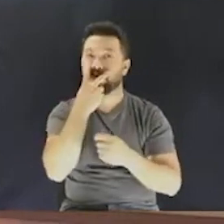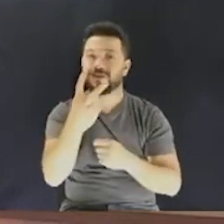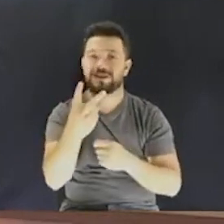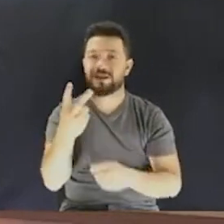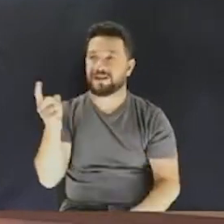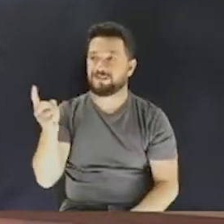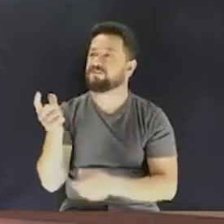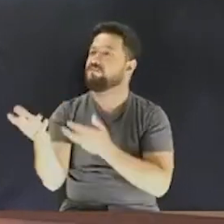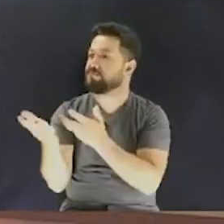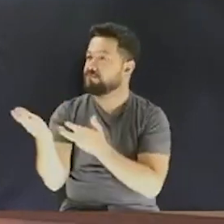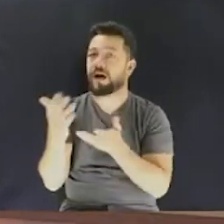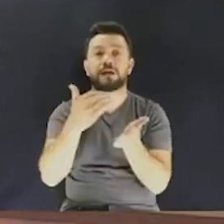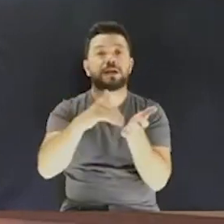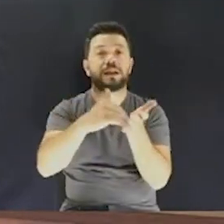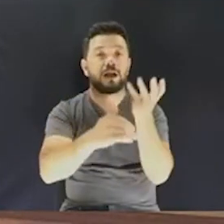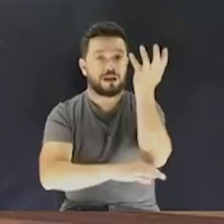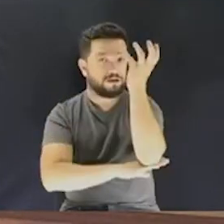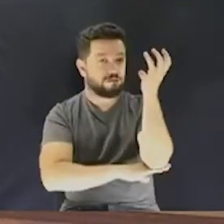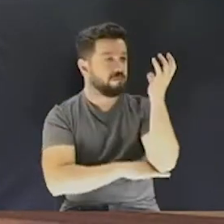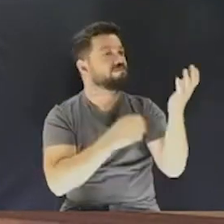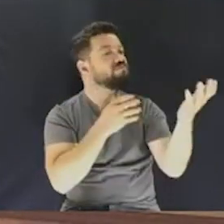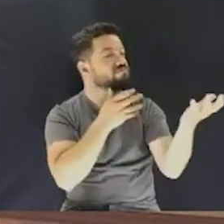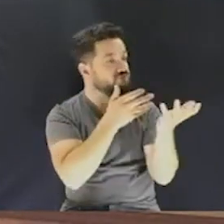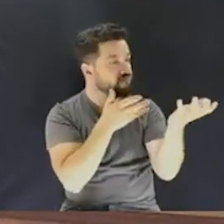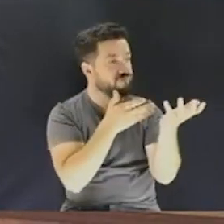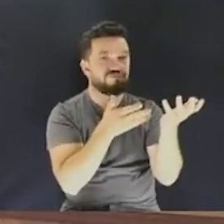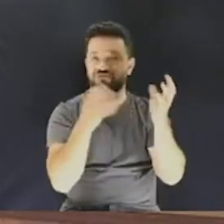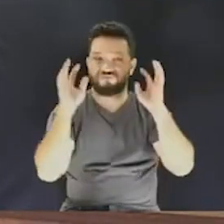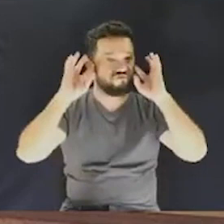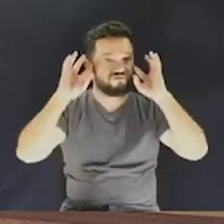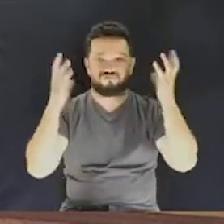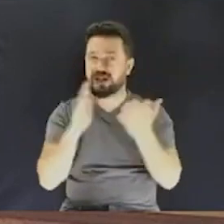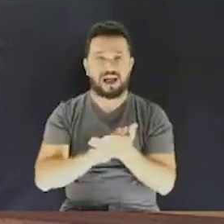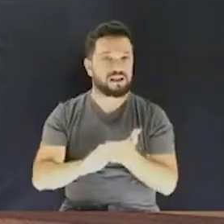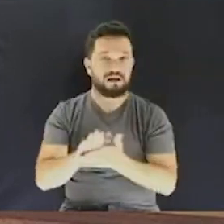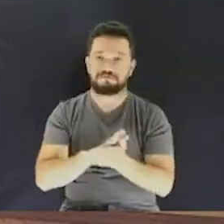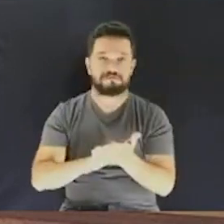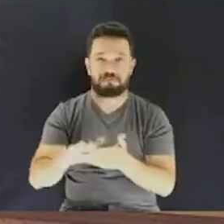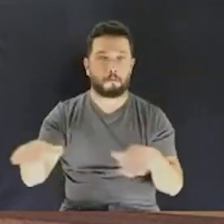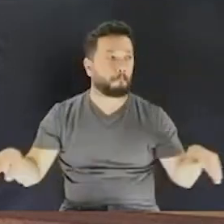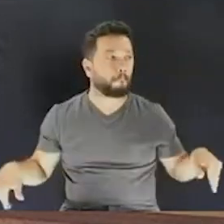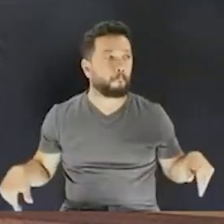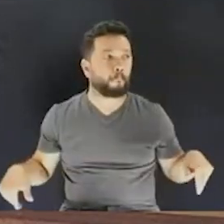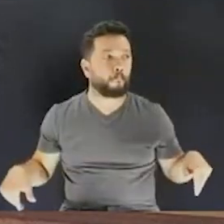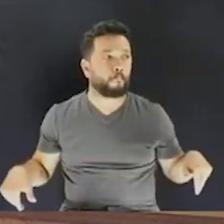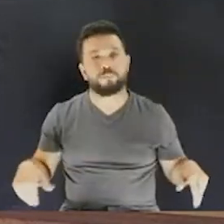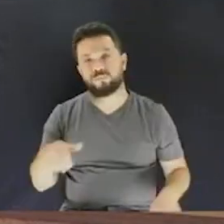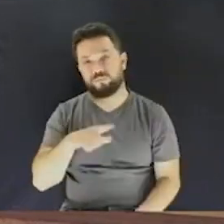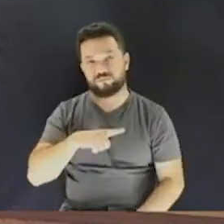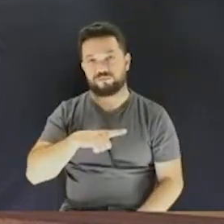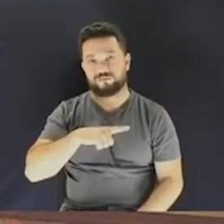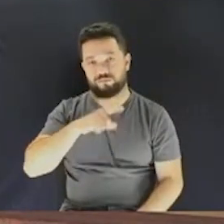e providências não são tomadas na divisa com Almirante Tam mandaré no